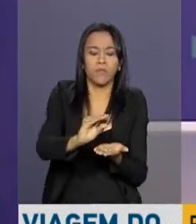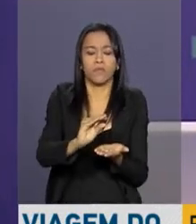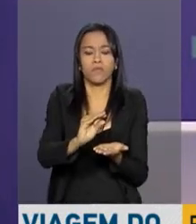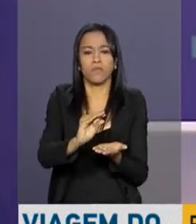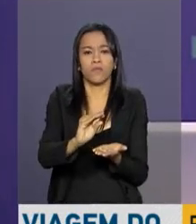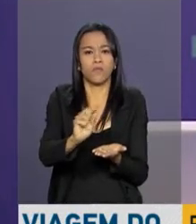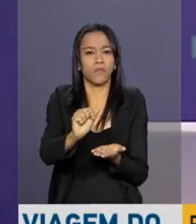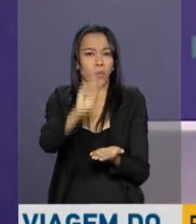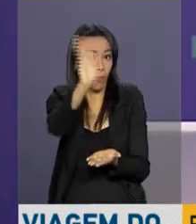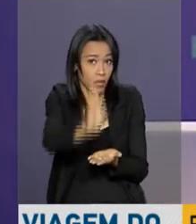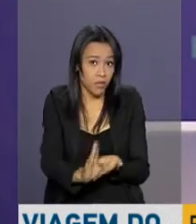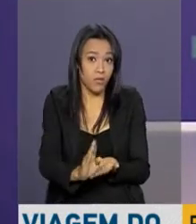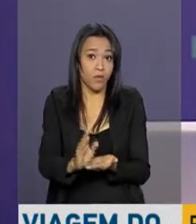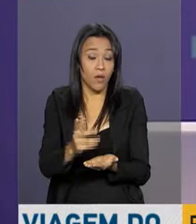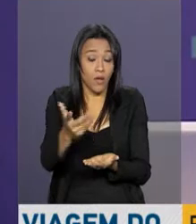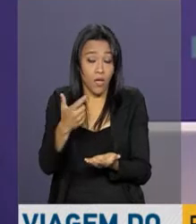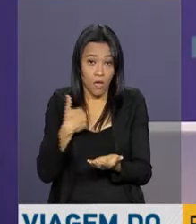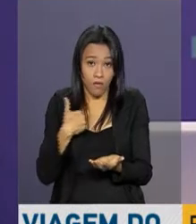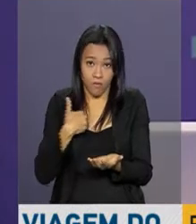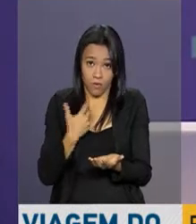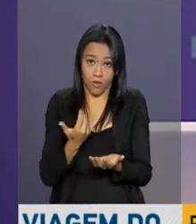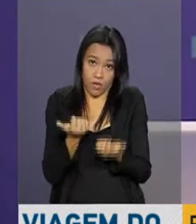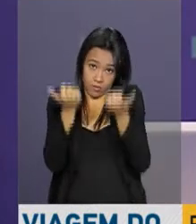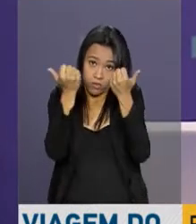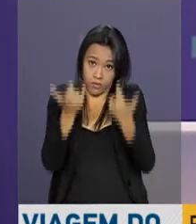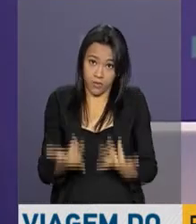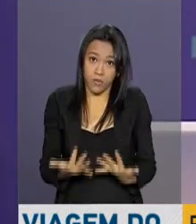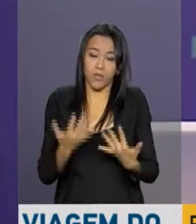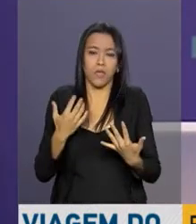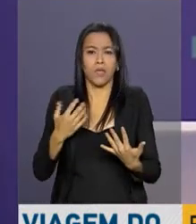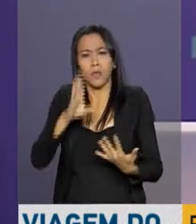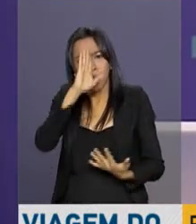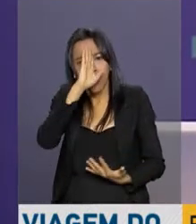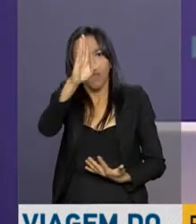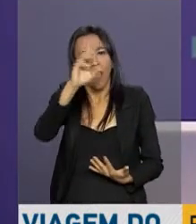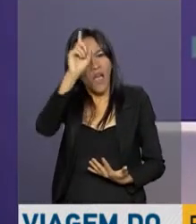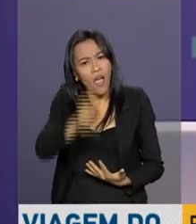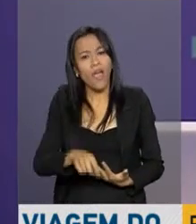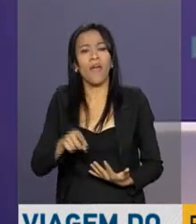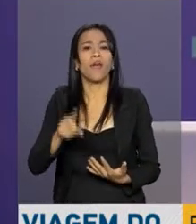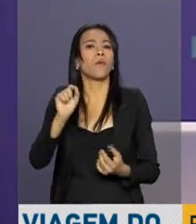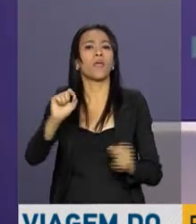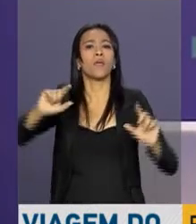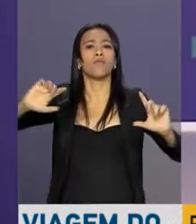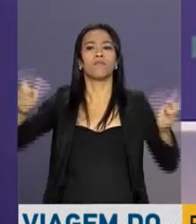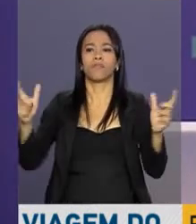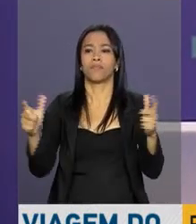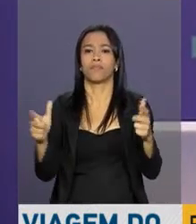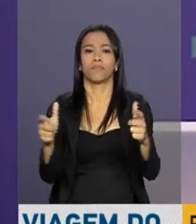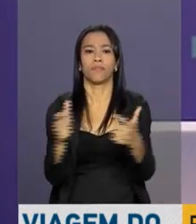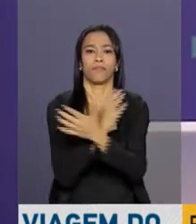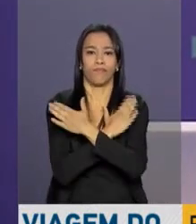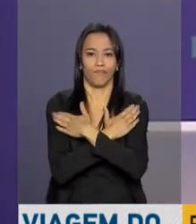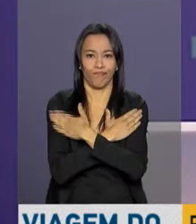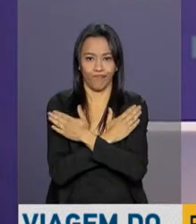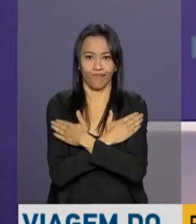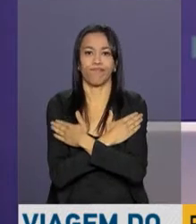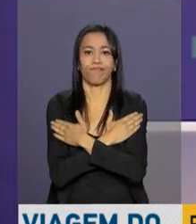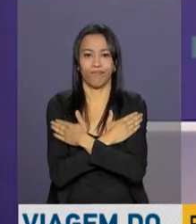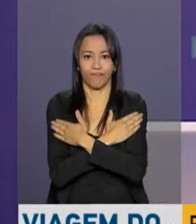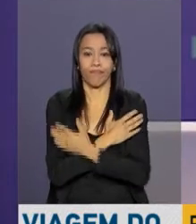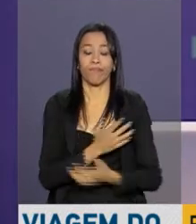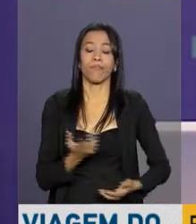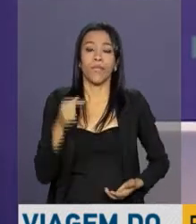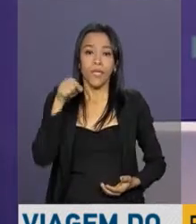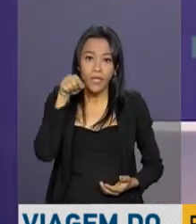registrar que o viso, objetivo central é o combate ao desemprego, para dizer que esses